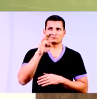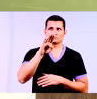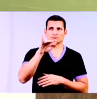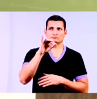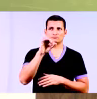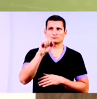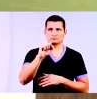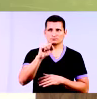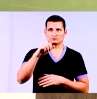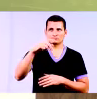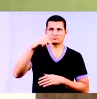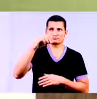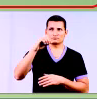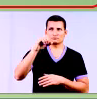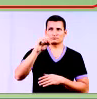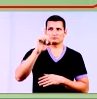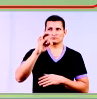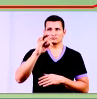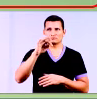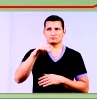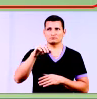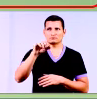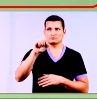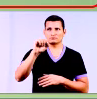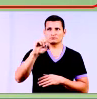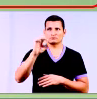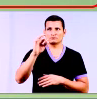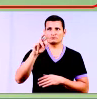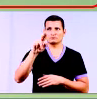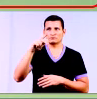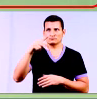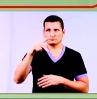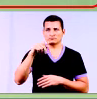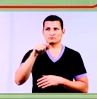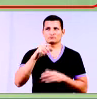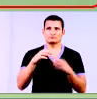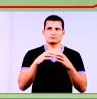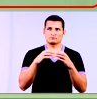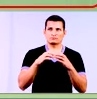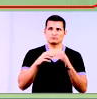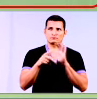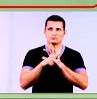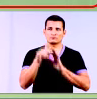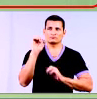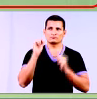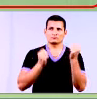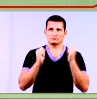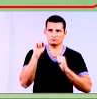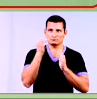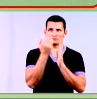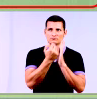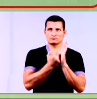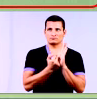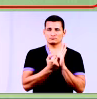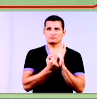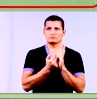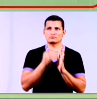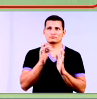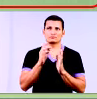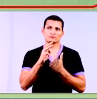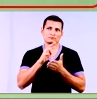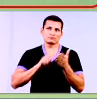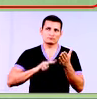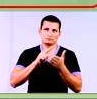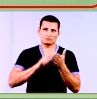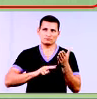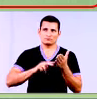o POST e o Setup. Né? Isso, aqui são 3 programinhas trabalham em conjunto, né? Que eles vêm de fábrica, isso aqui, tá, gente? Isso aqui é uma memória só de leitura,